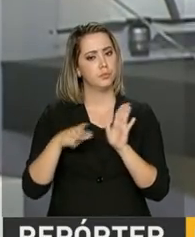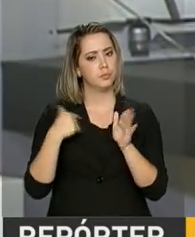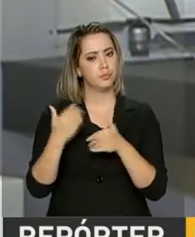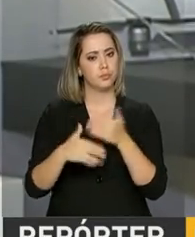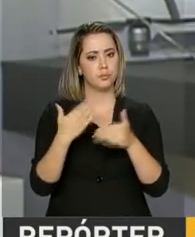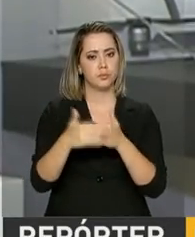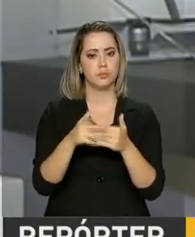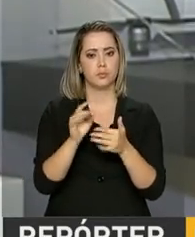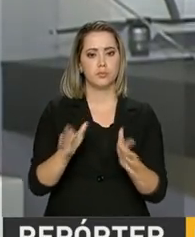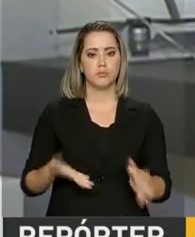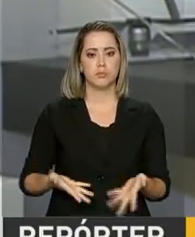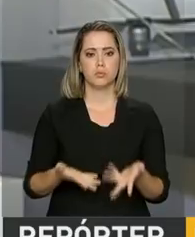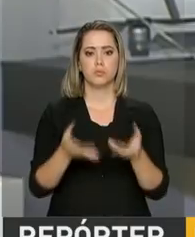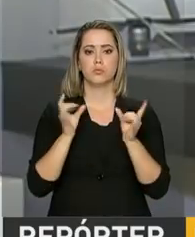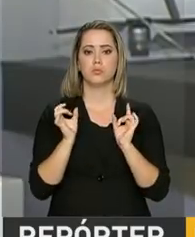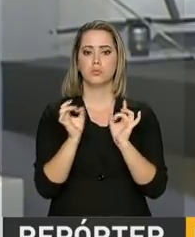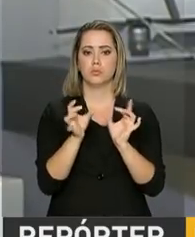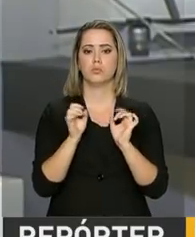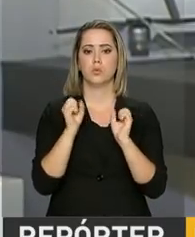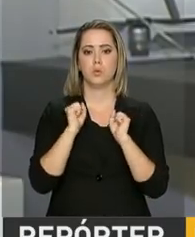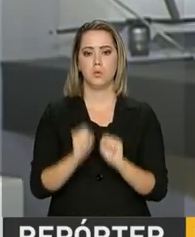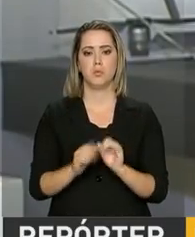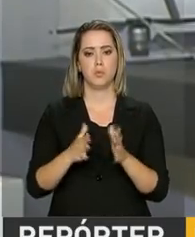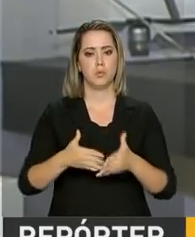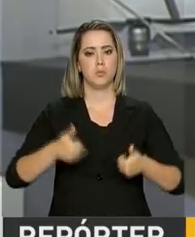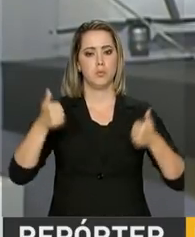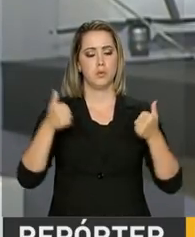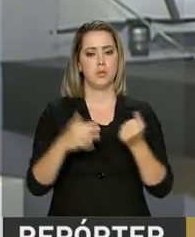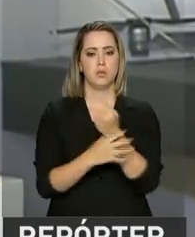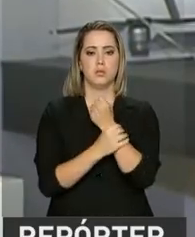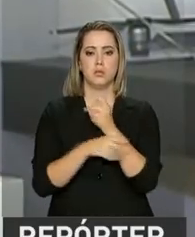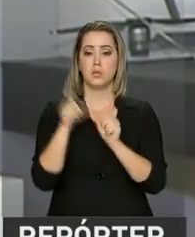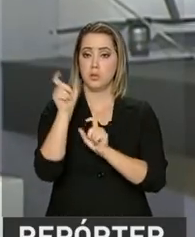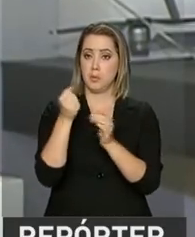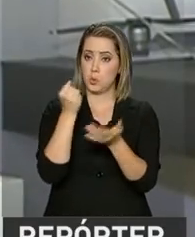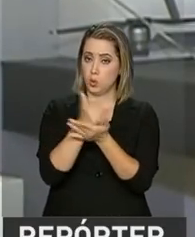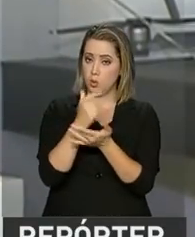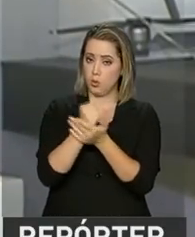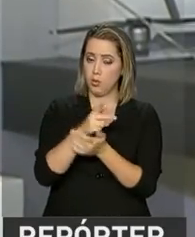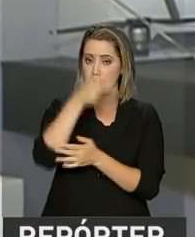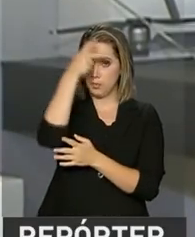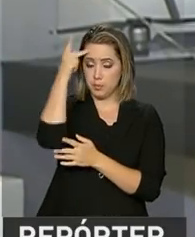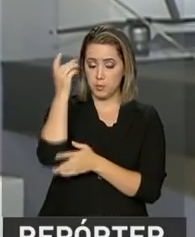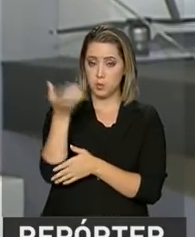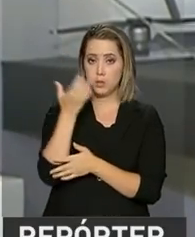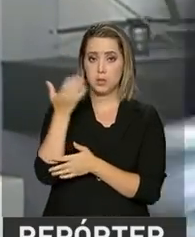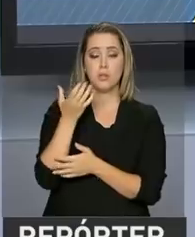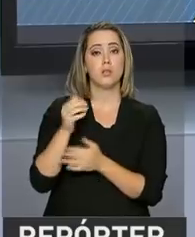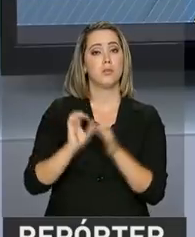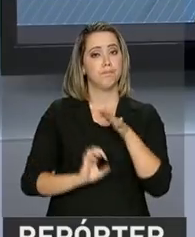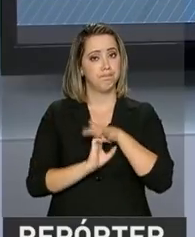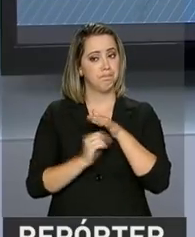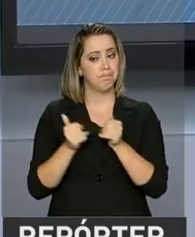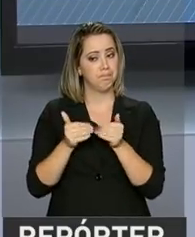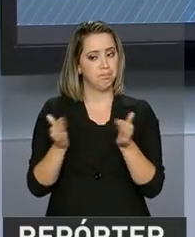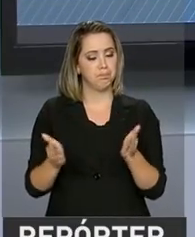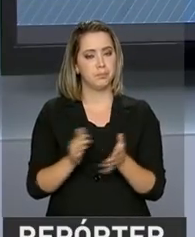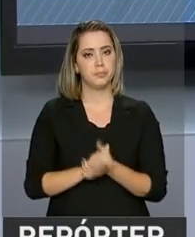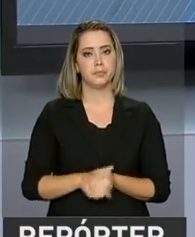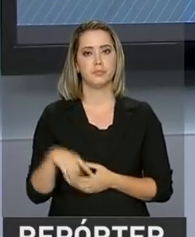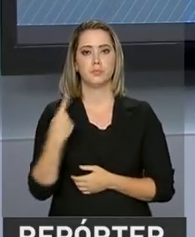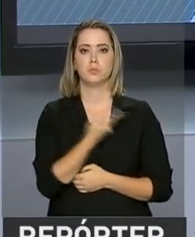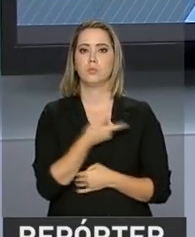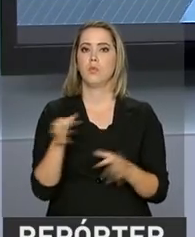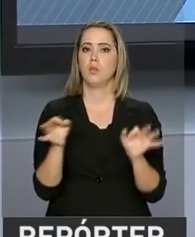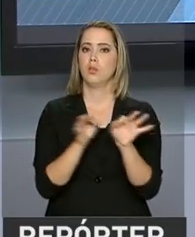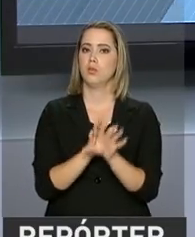que alavanque mais as vendas e possa passar mais segurança para quem compra e para quem quer investir nessa área a gente fica